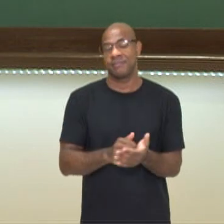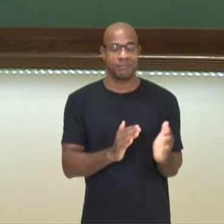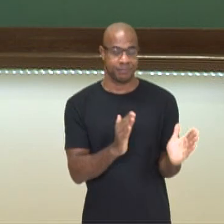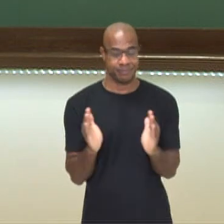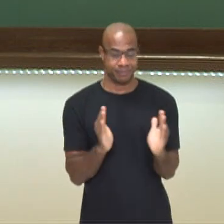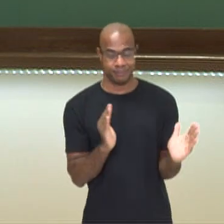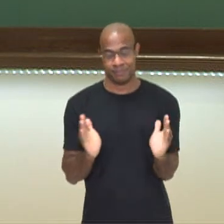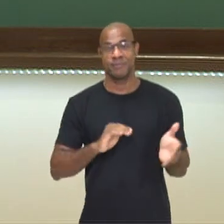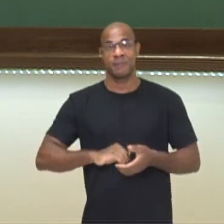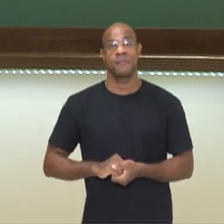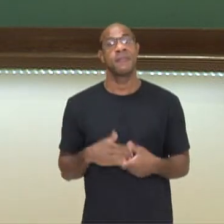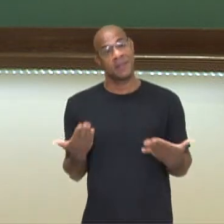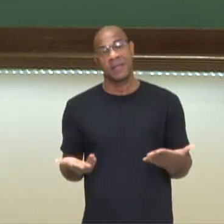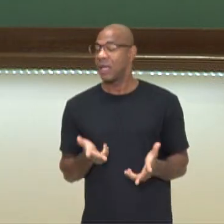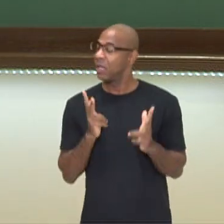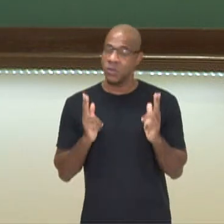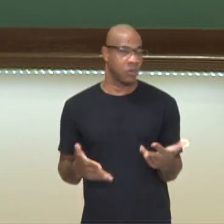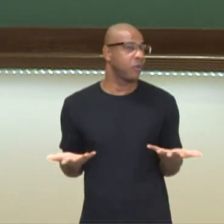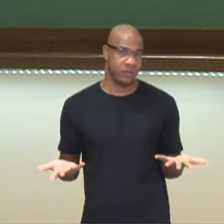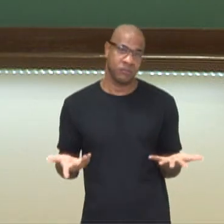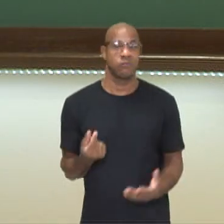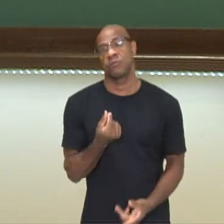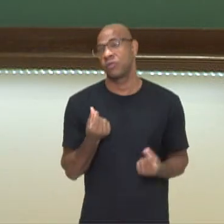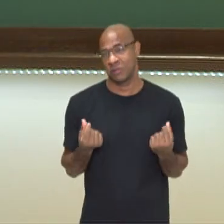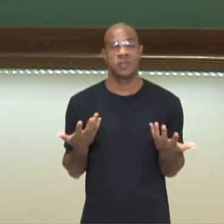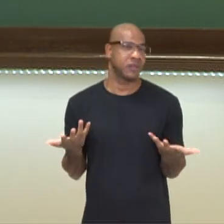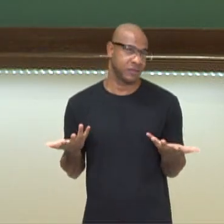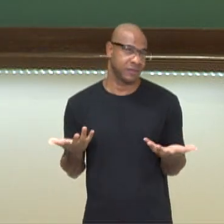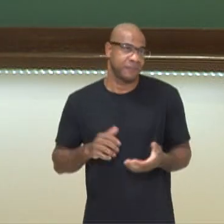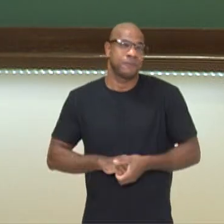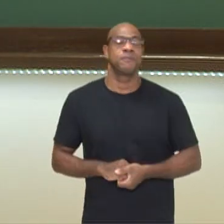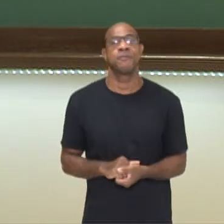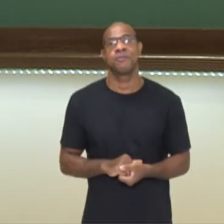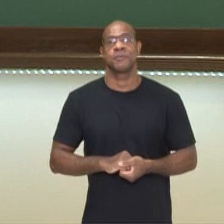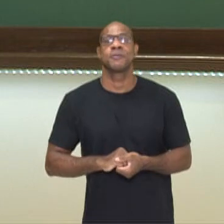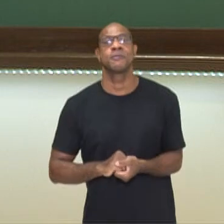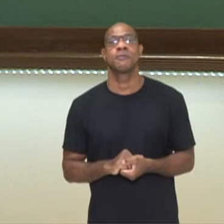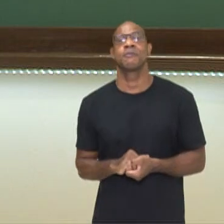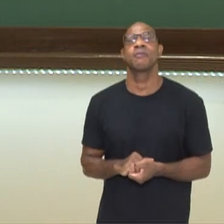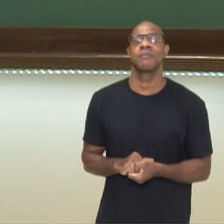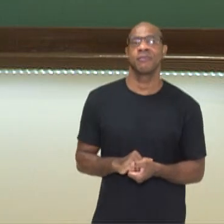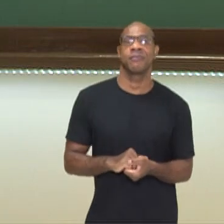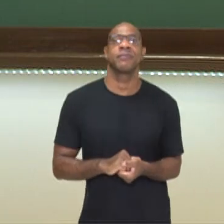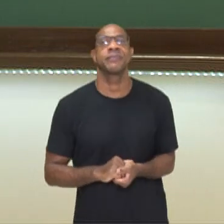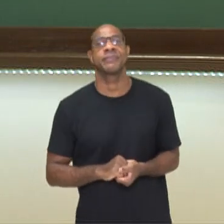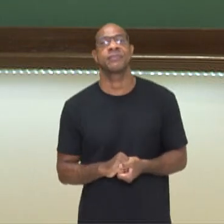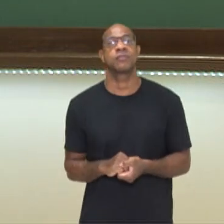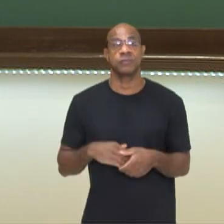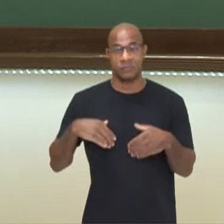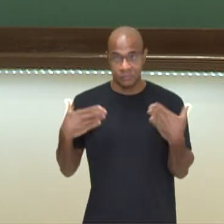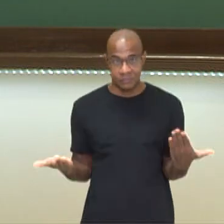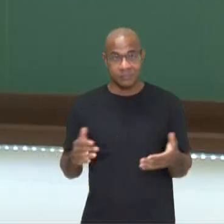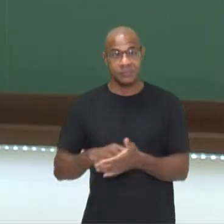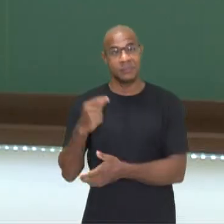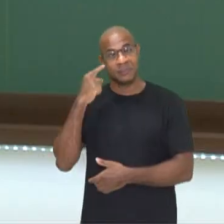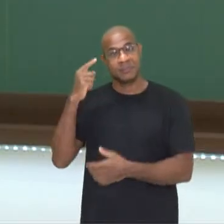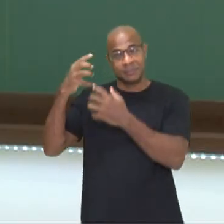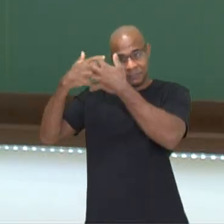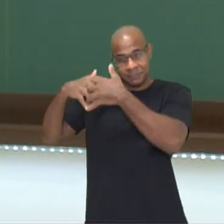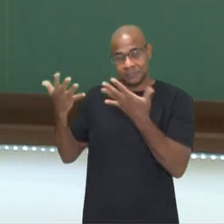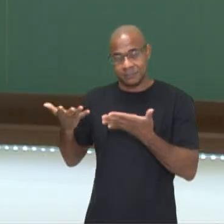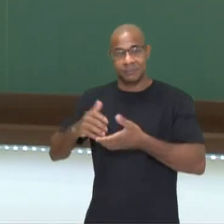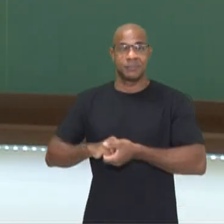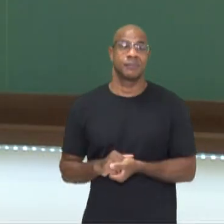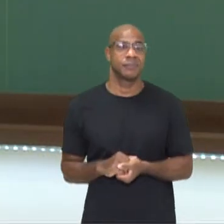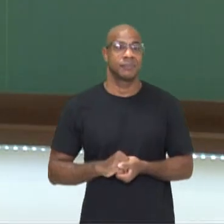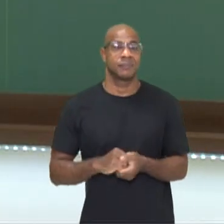período, certo? Então é a mesma coisa com dinheiro ou com bens, em todos os casos nós vamos pagar juro. Então vamos pensar aqui numa situação, aqui